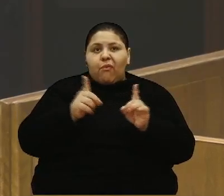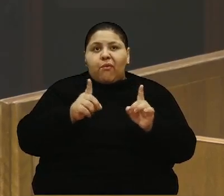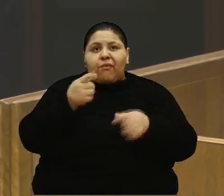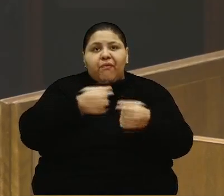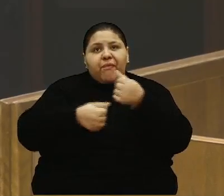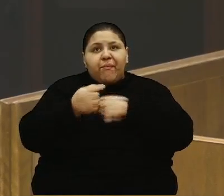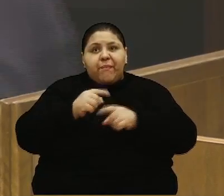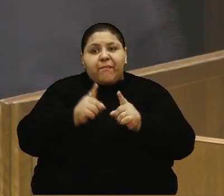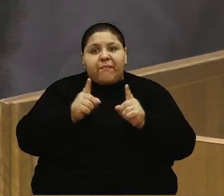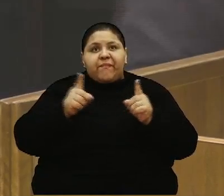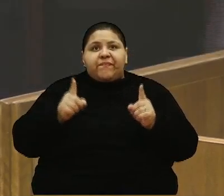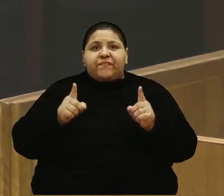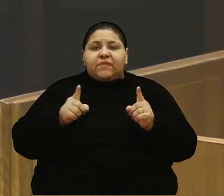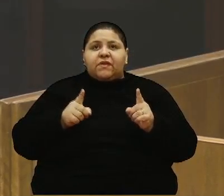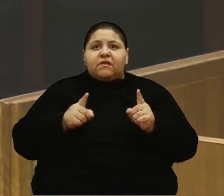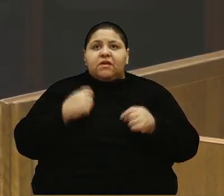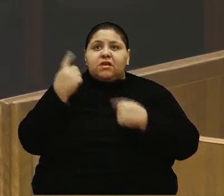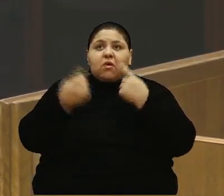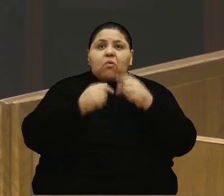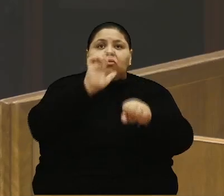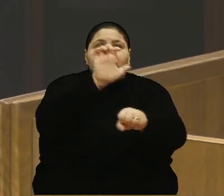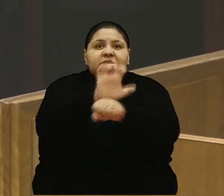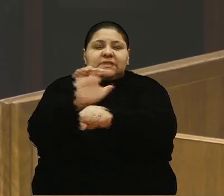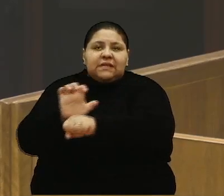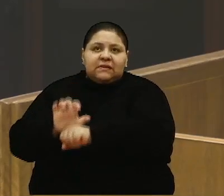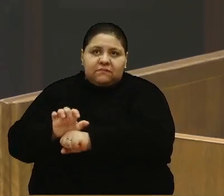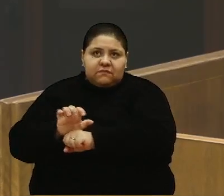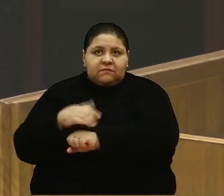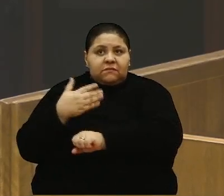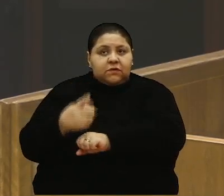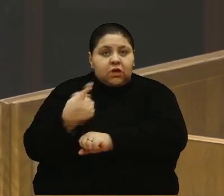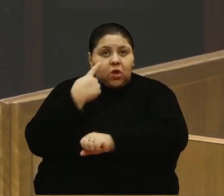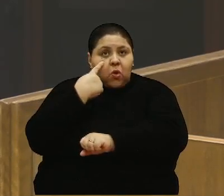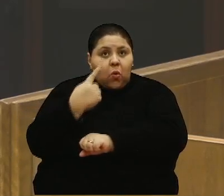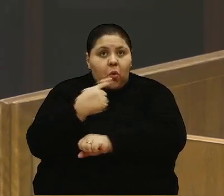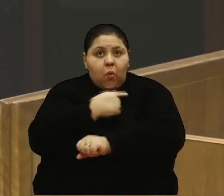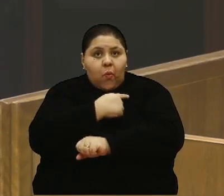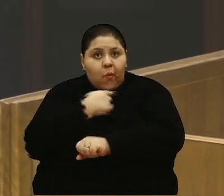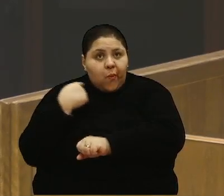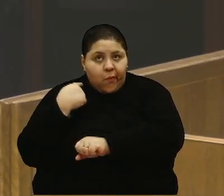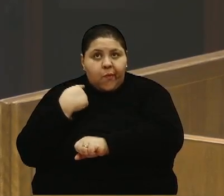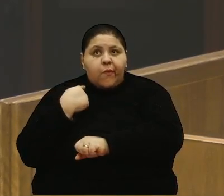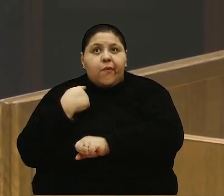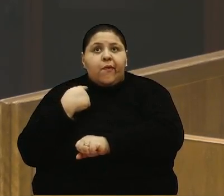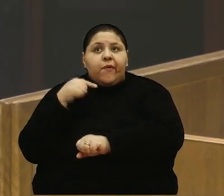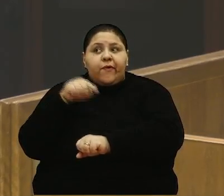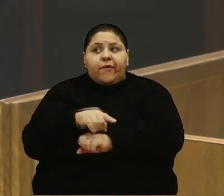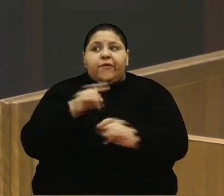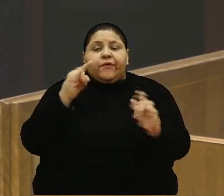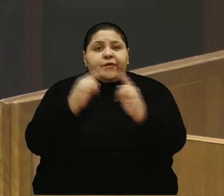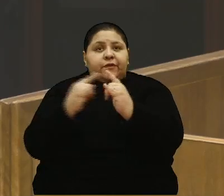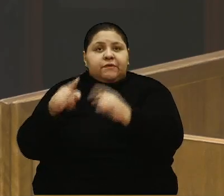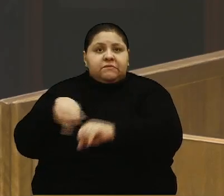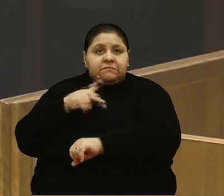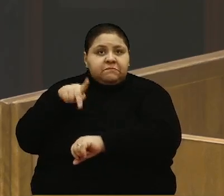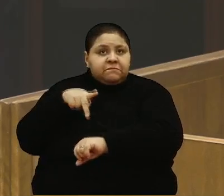econômico maior em determinados estados. Olha o atraso dessas entidades para o nosso